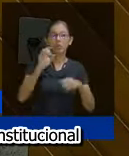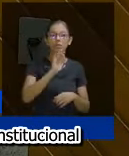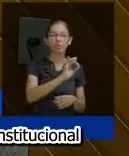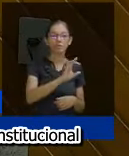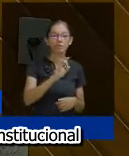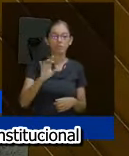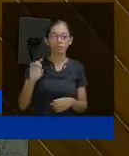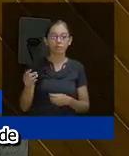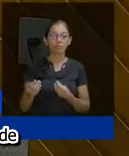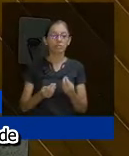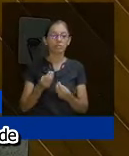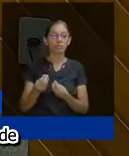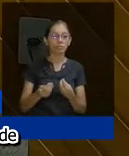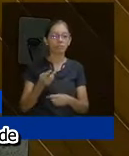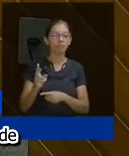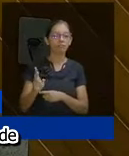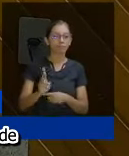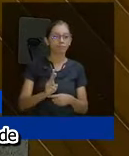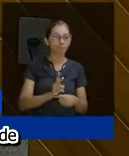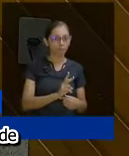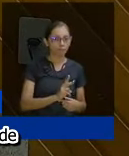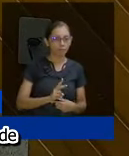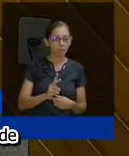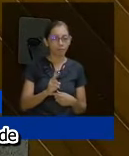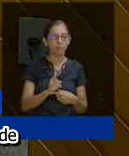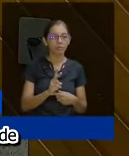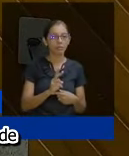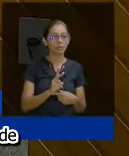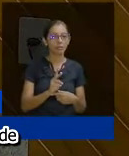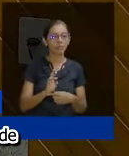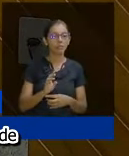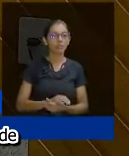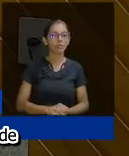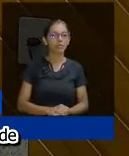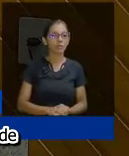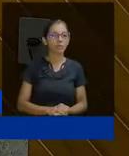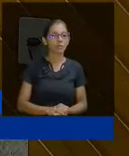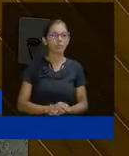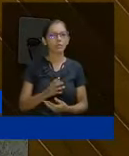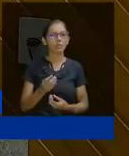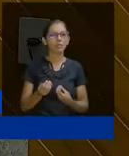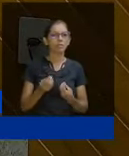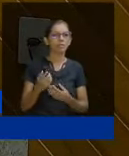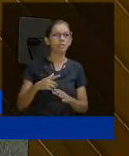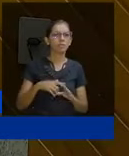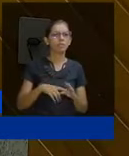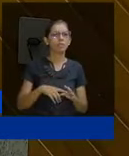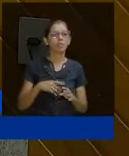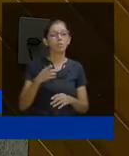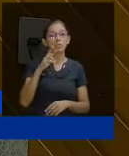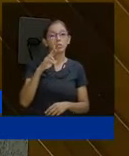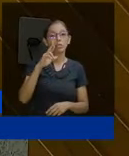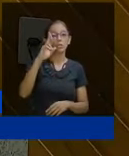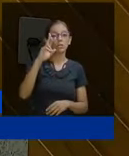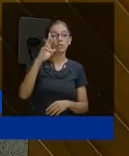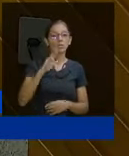competência constitucional de fiscalização decidir acerca da inelegibilidade de chefes do Poder